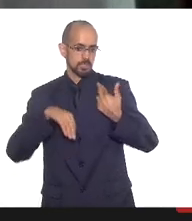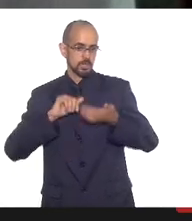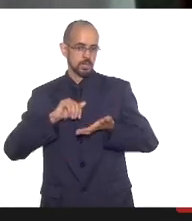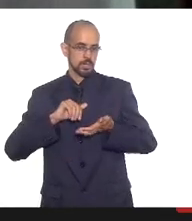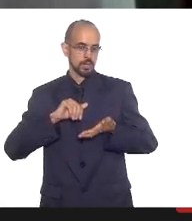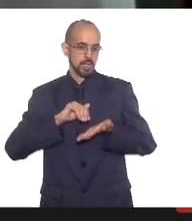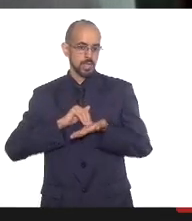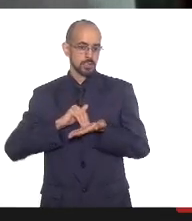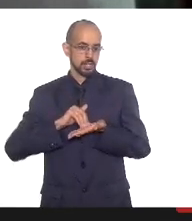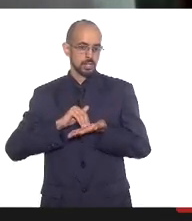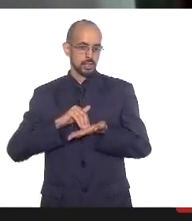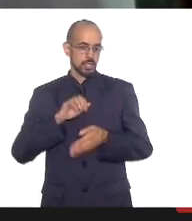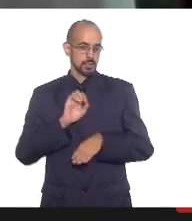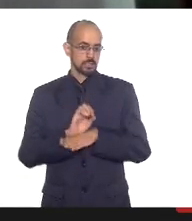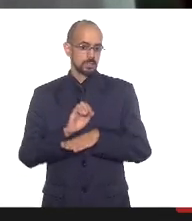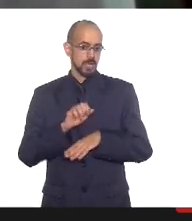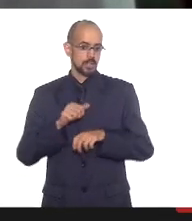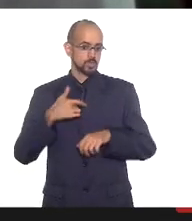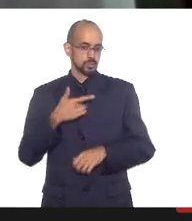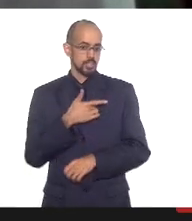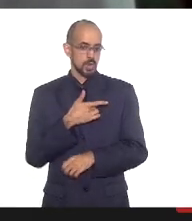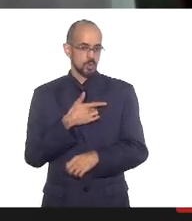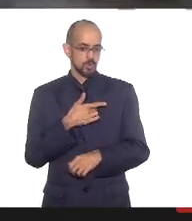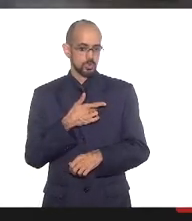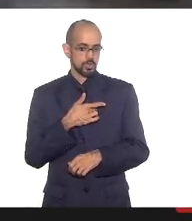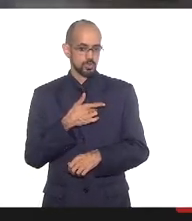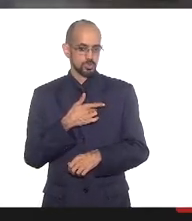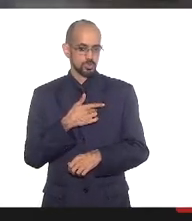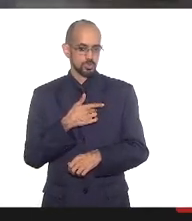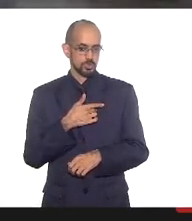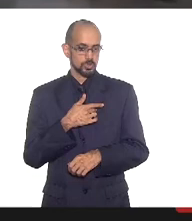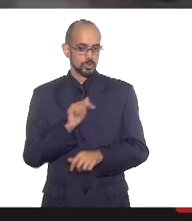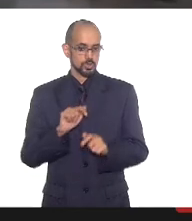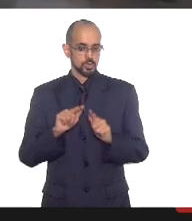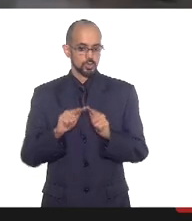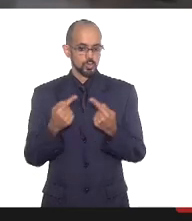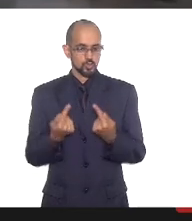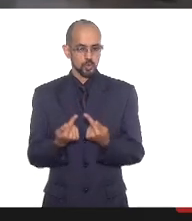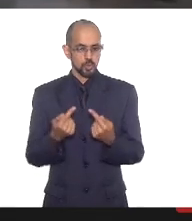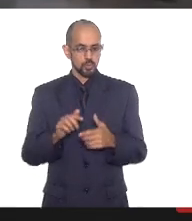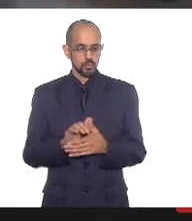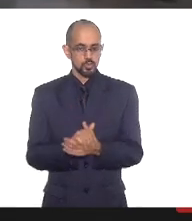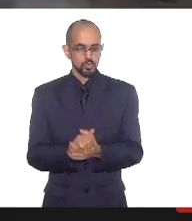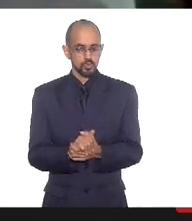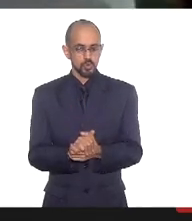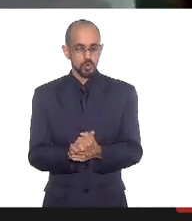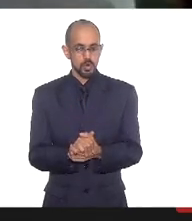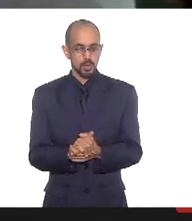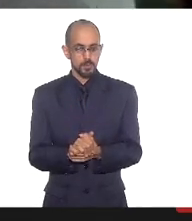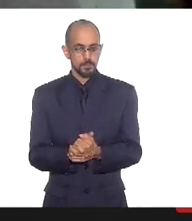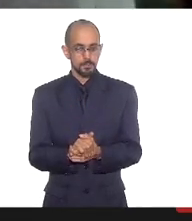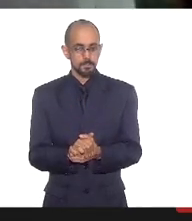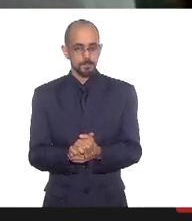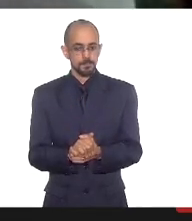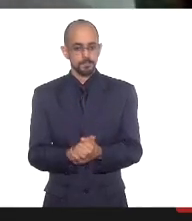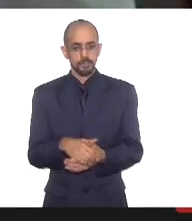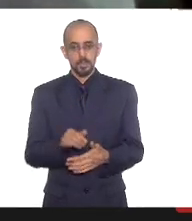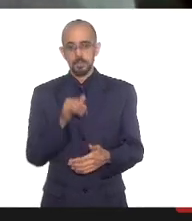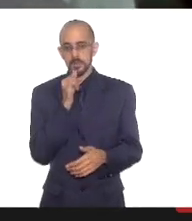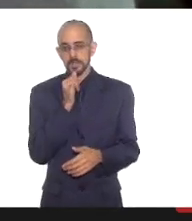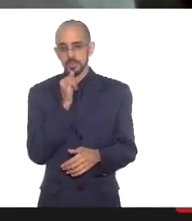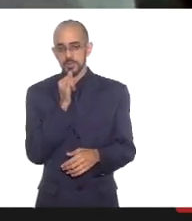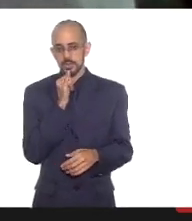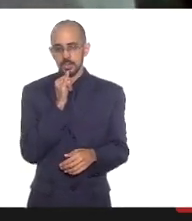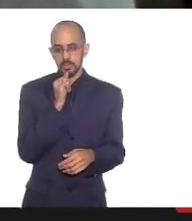de saúde na definição e natureza desses grupos se não existe vamos